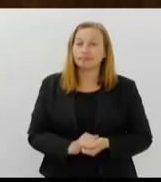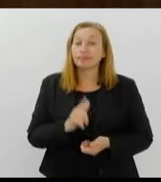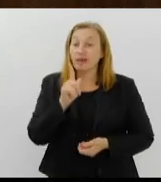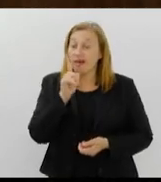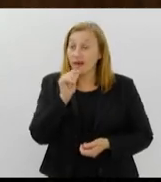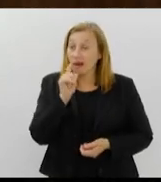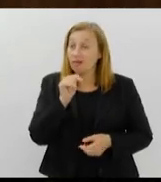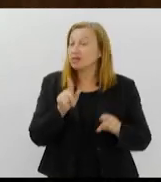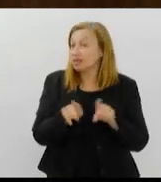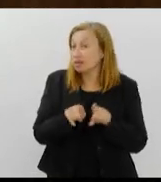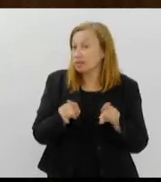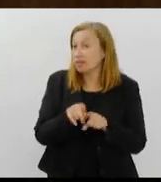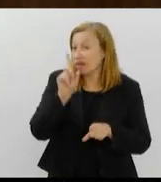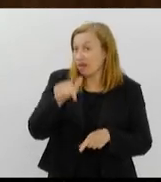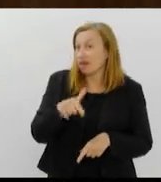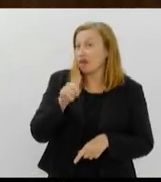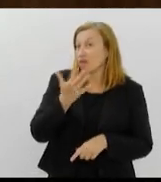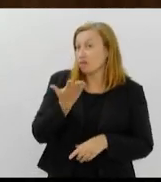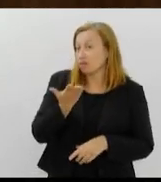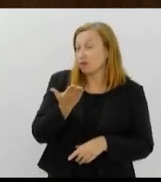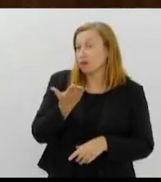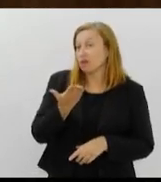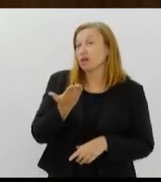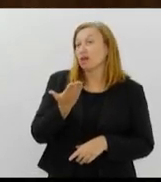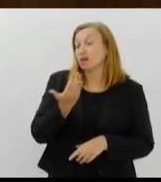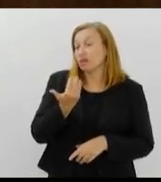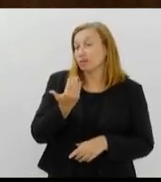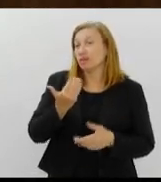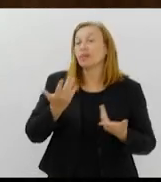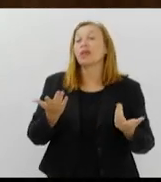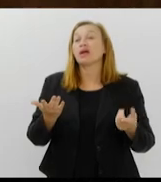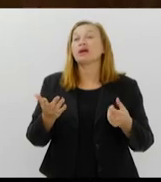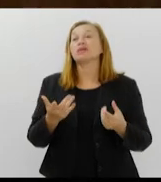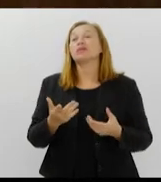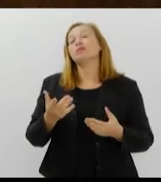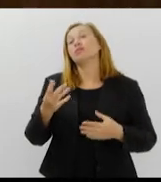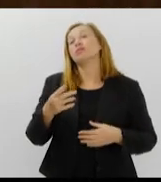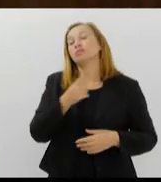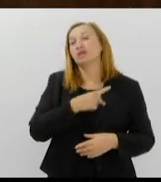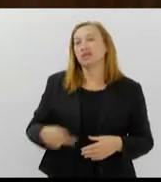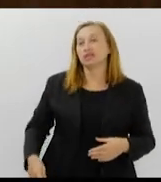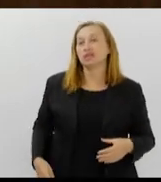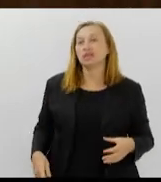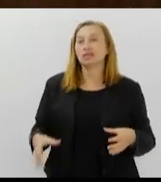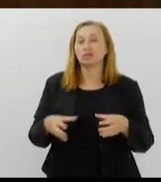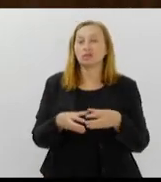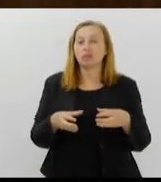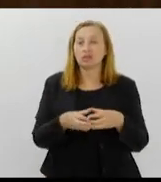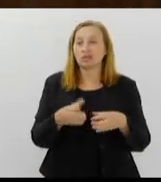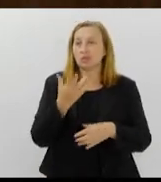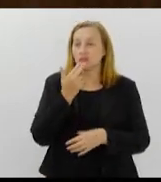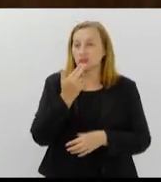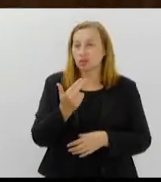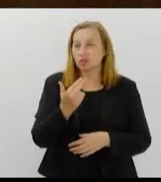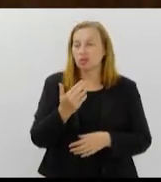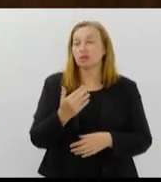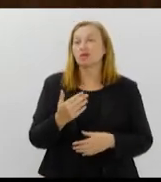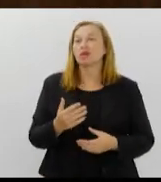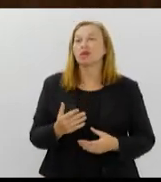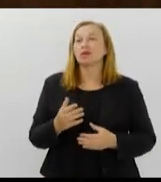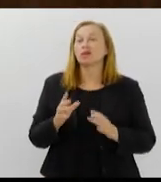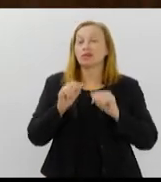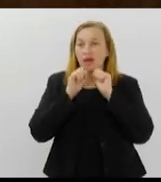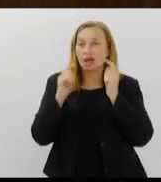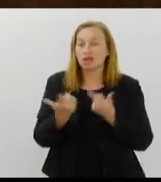água também é alimento. Então, como presidenta da Comissão de Segurança Alimentar da Assembleia Legislativa, não poderia